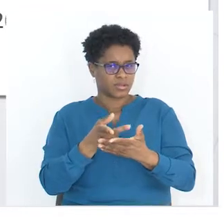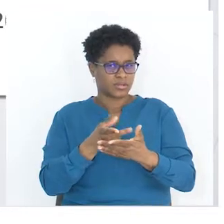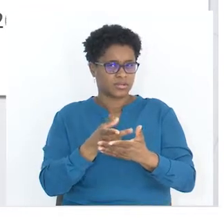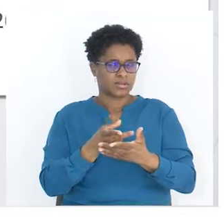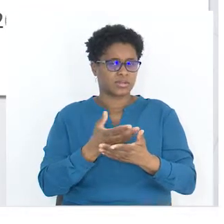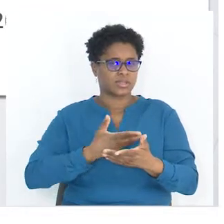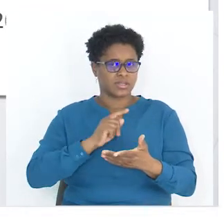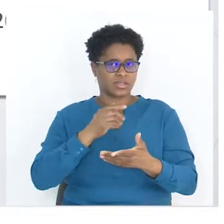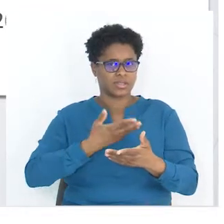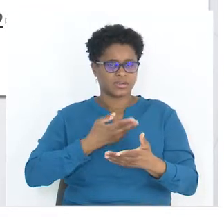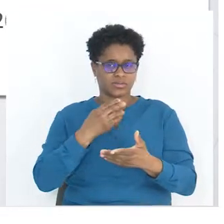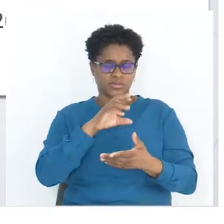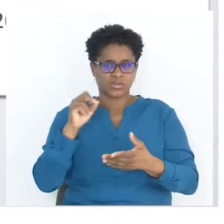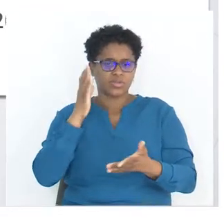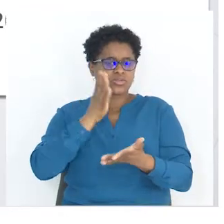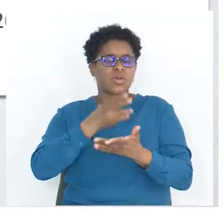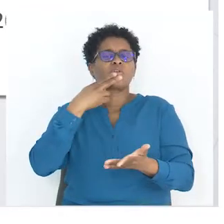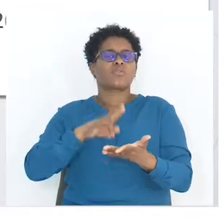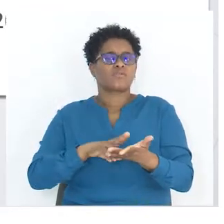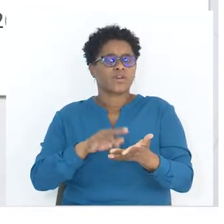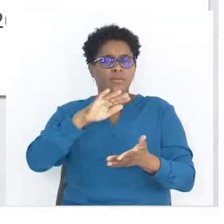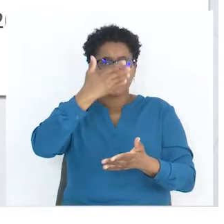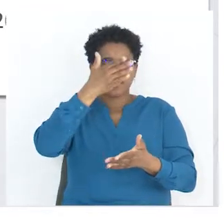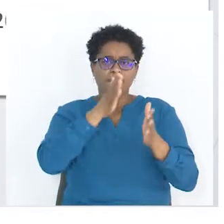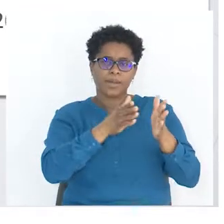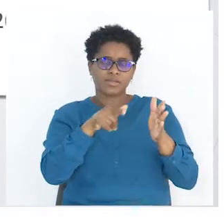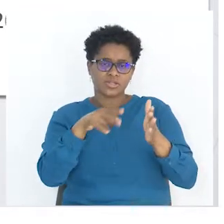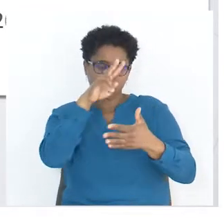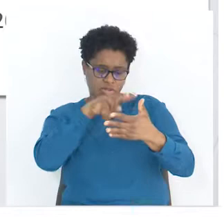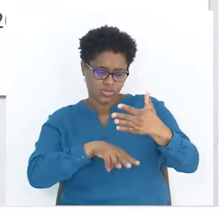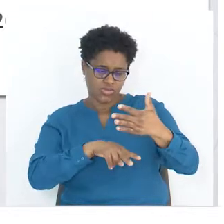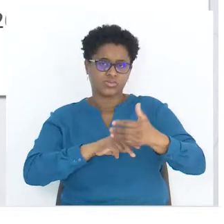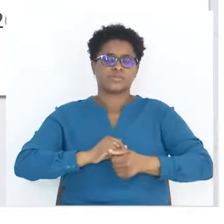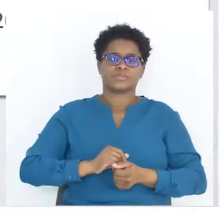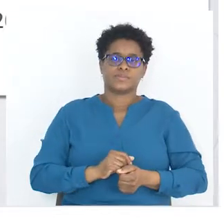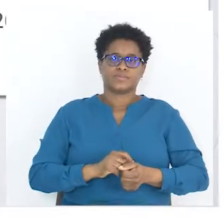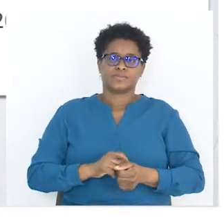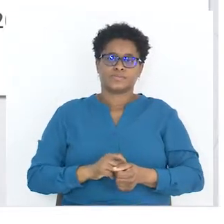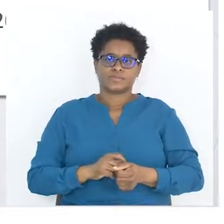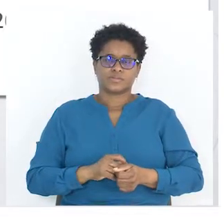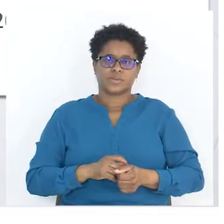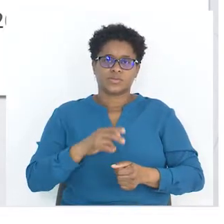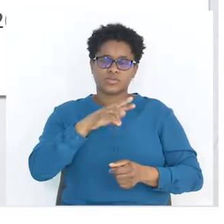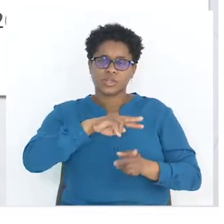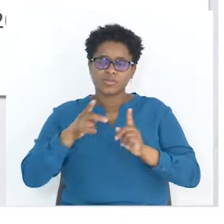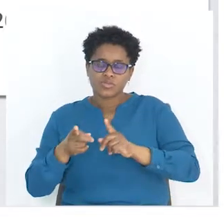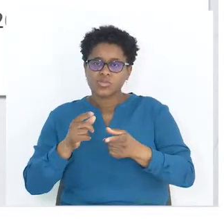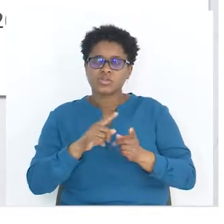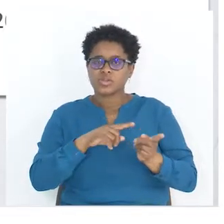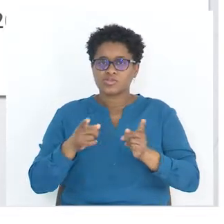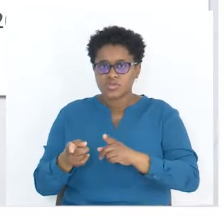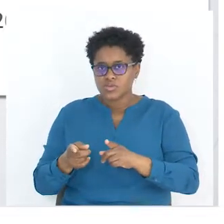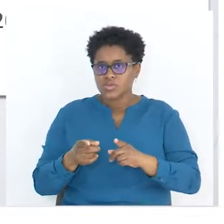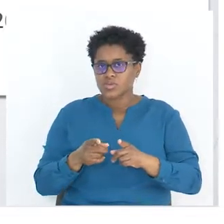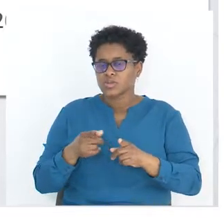na depressão, o que só confirma o primeiro parágrafo deste texto. Os neurotransmissores são